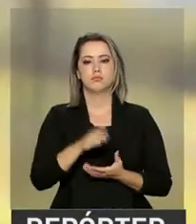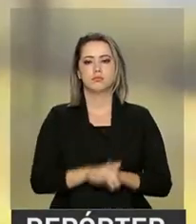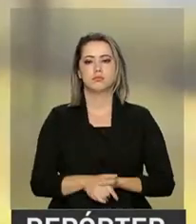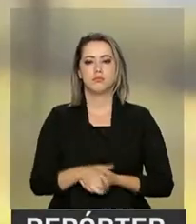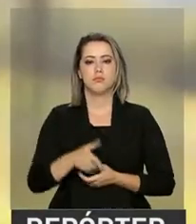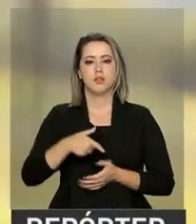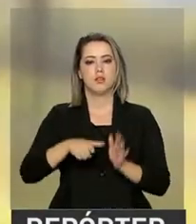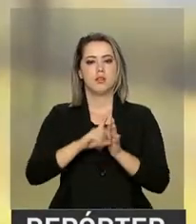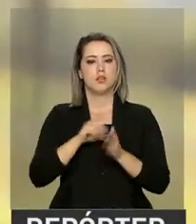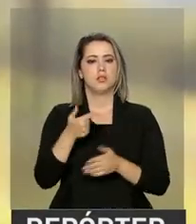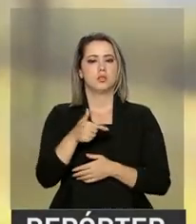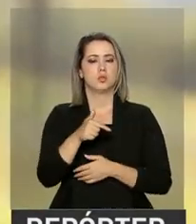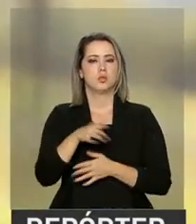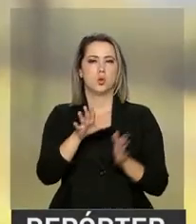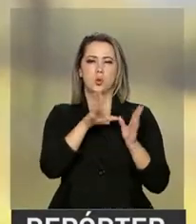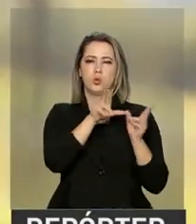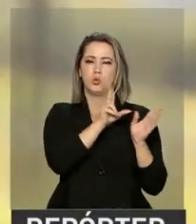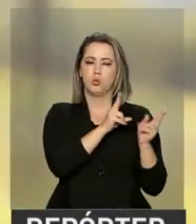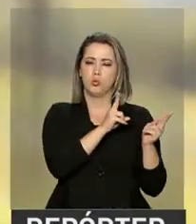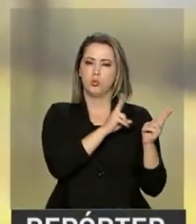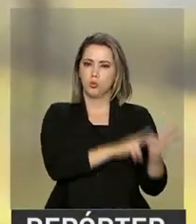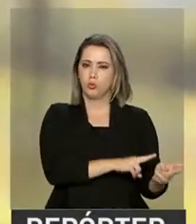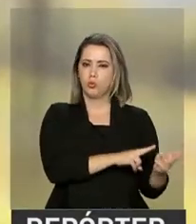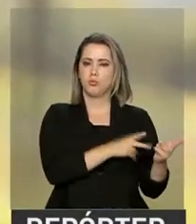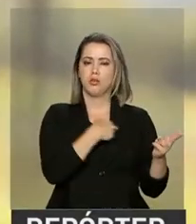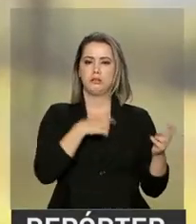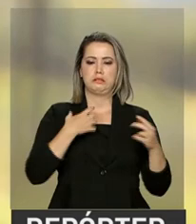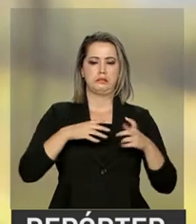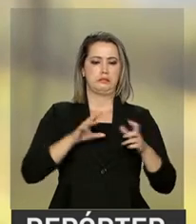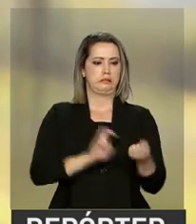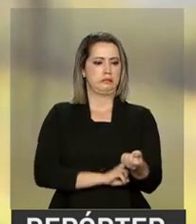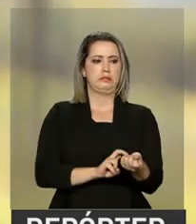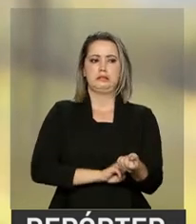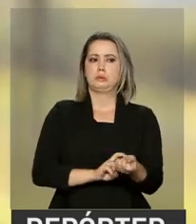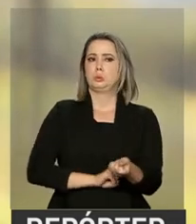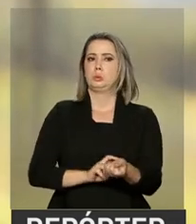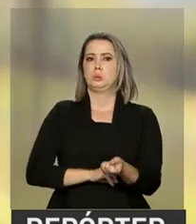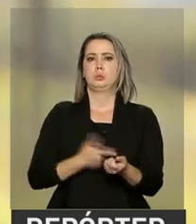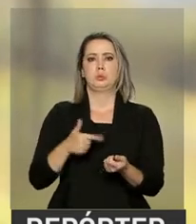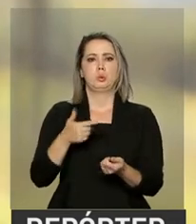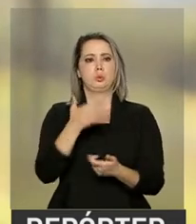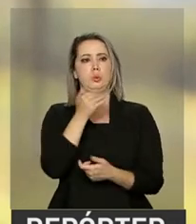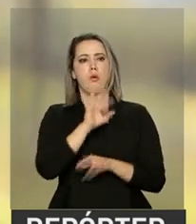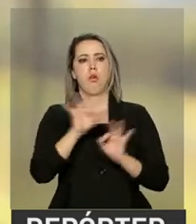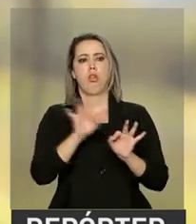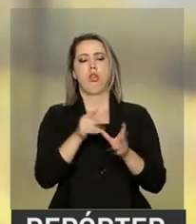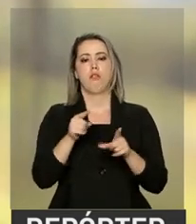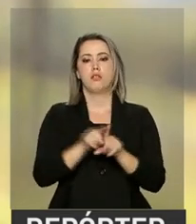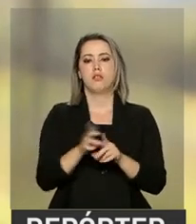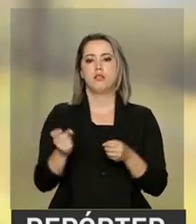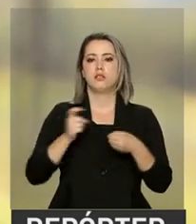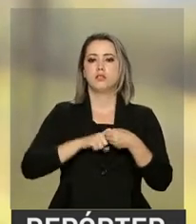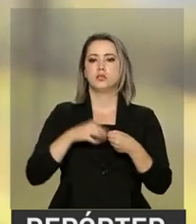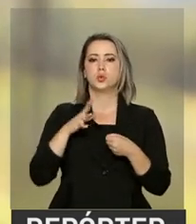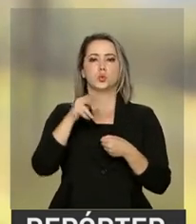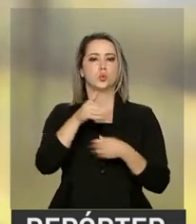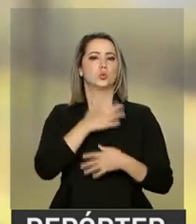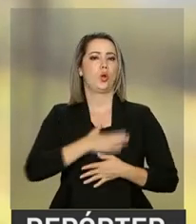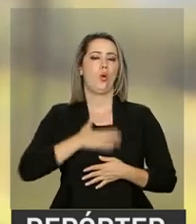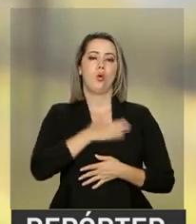muita insônia era muito nervoso era tenso não me alimentava direito não me exercitava então voltei a fazer tudo o que eu gostava